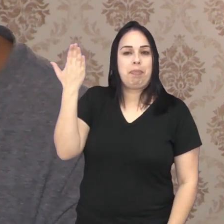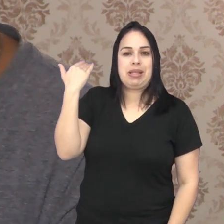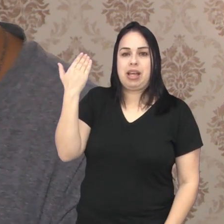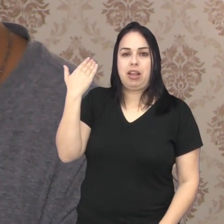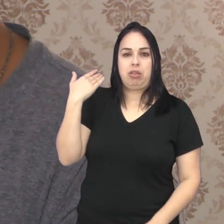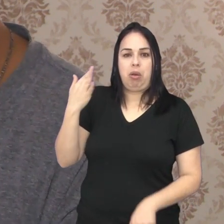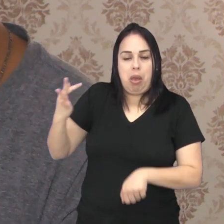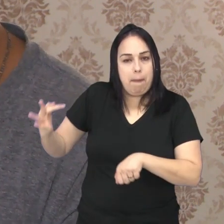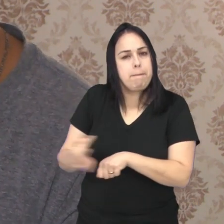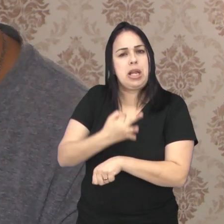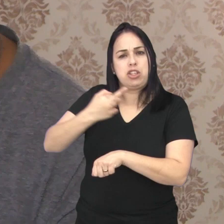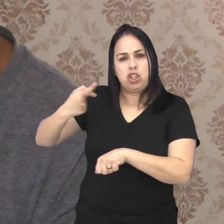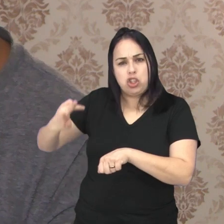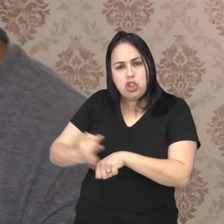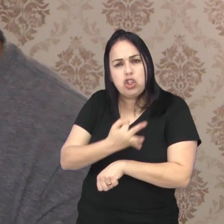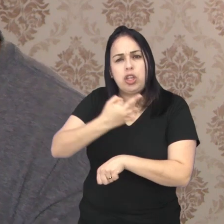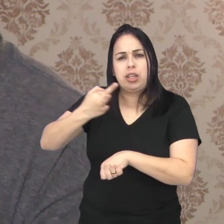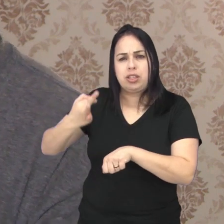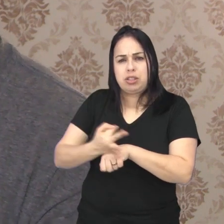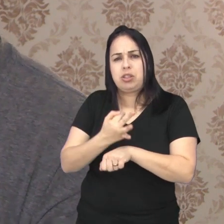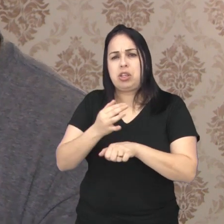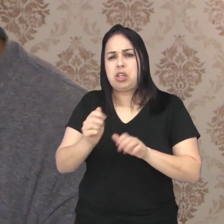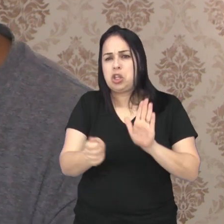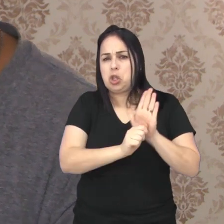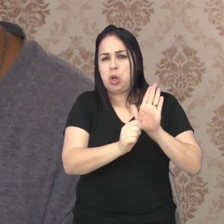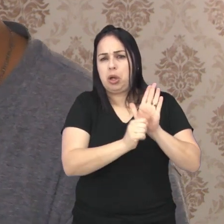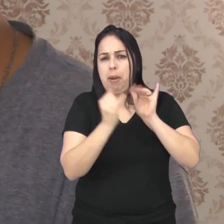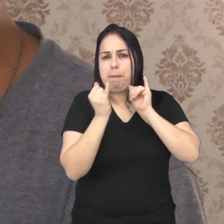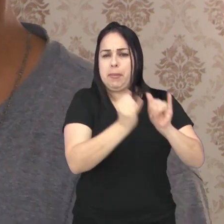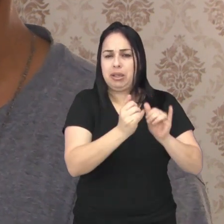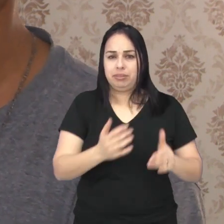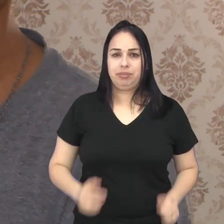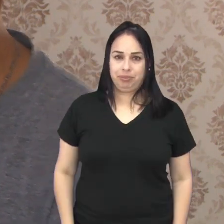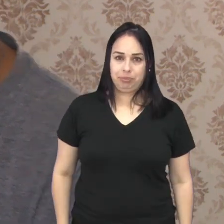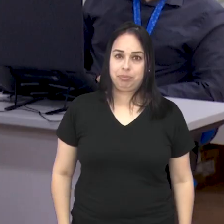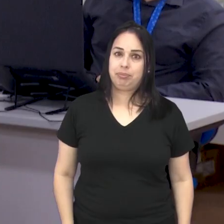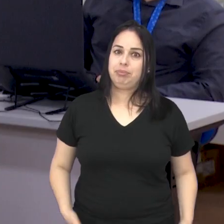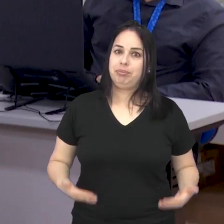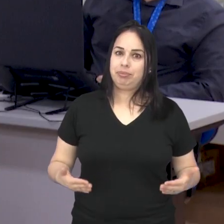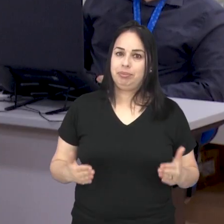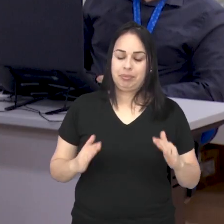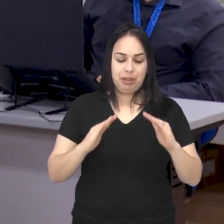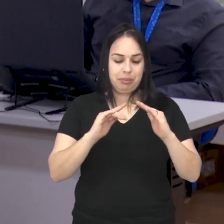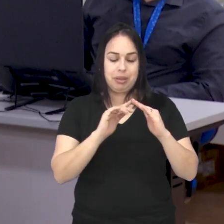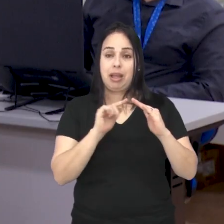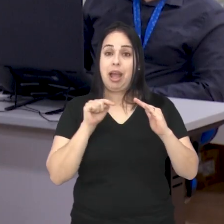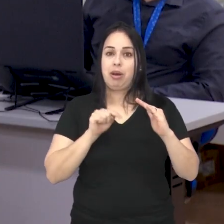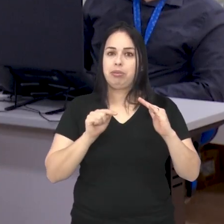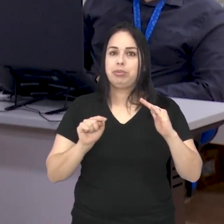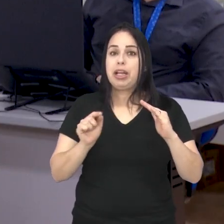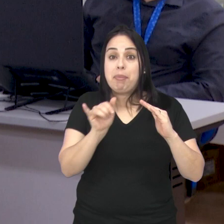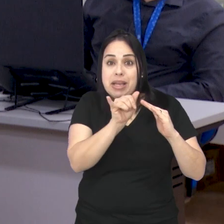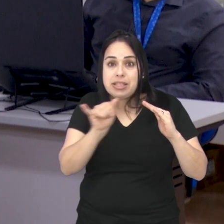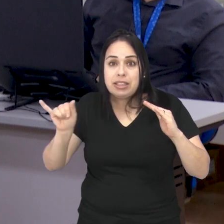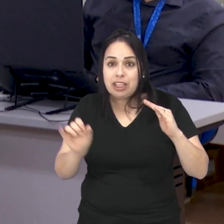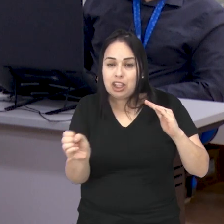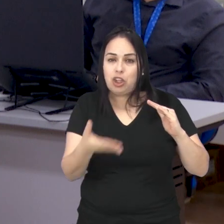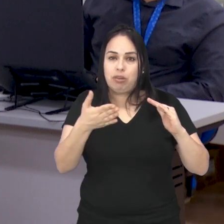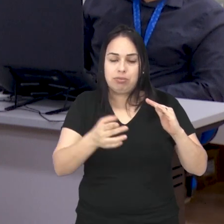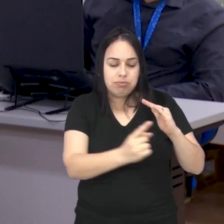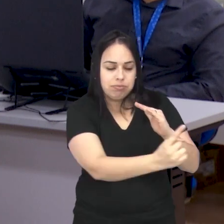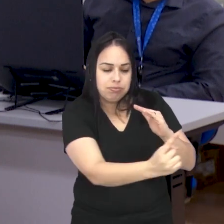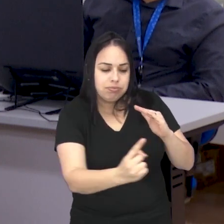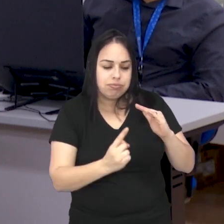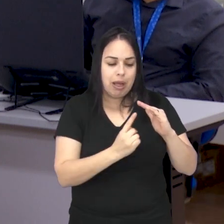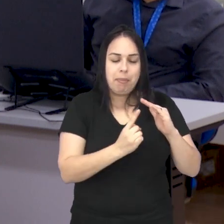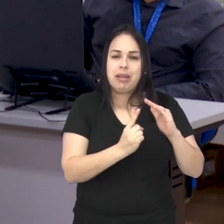não desanimou, não abaixou a cabeça, persistiu e chegou aqui na onde que ele está. Bom, e o Espaço Prevenir é uma das ferramentas aqui da